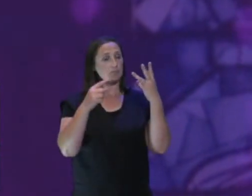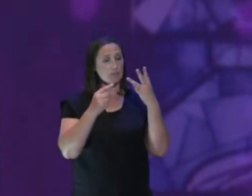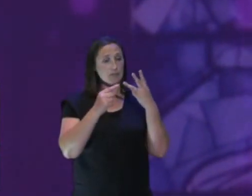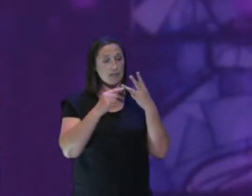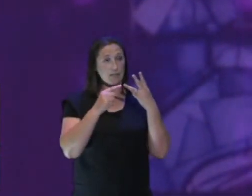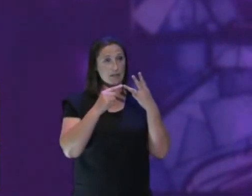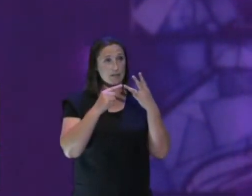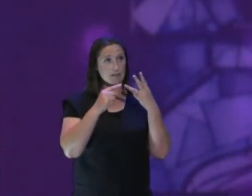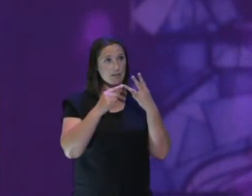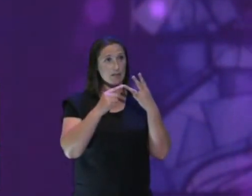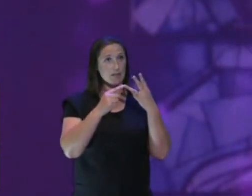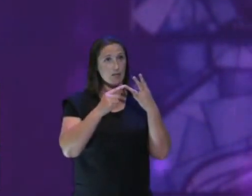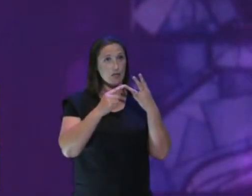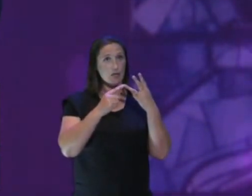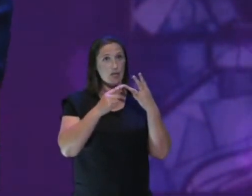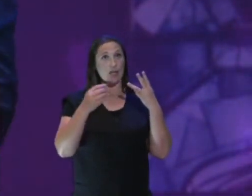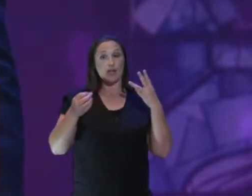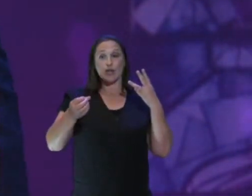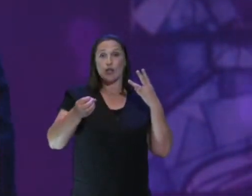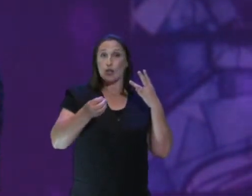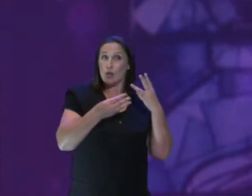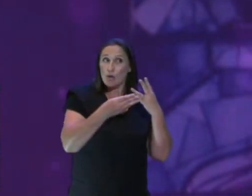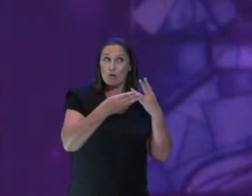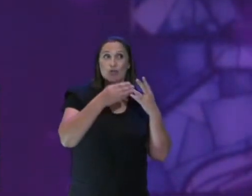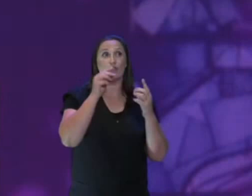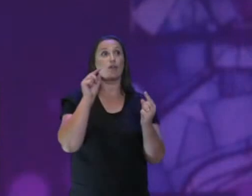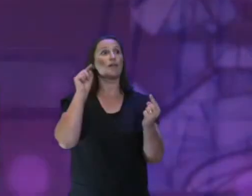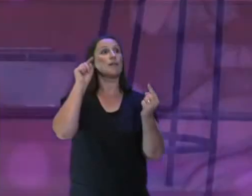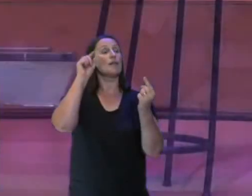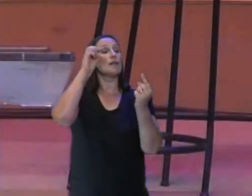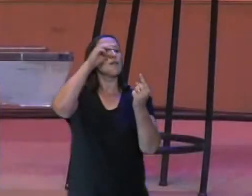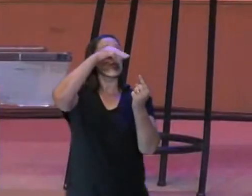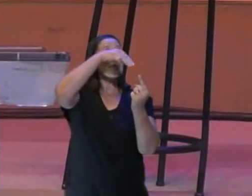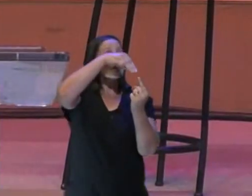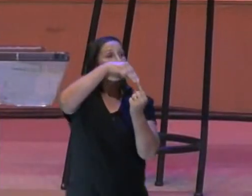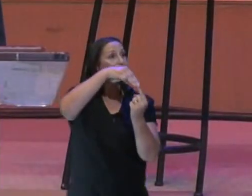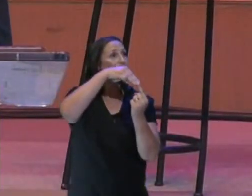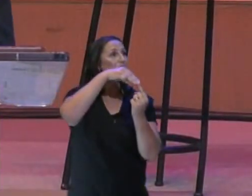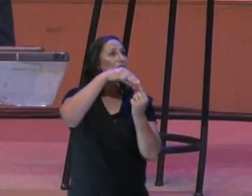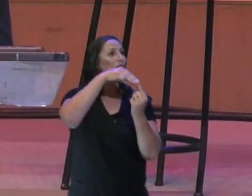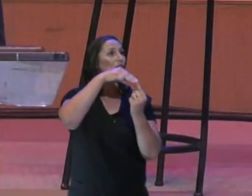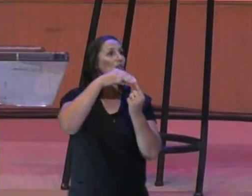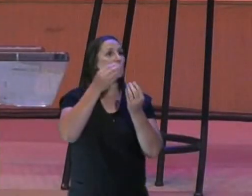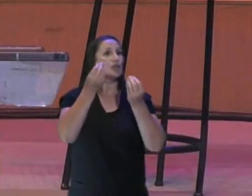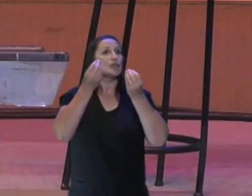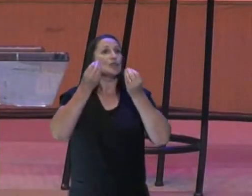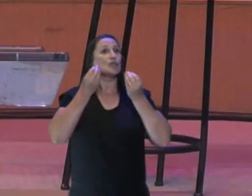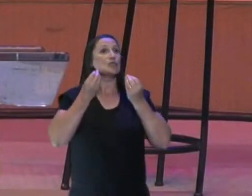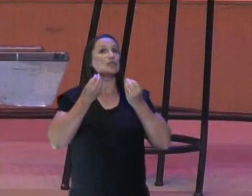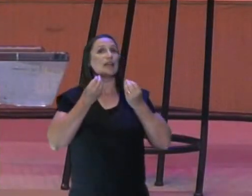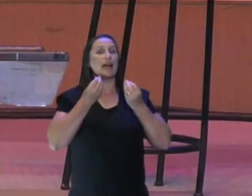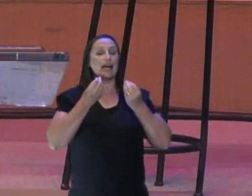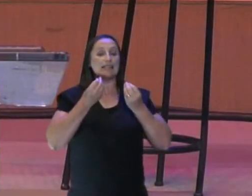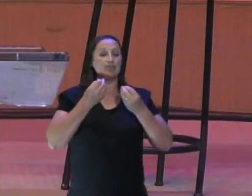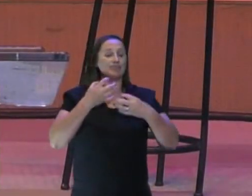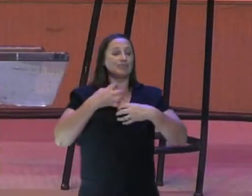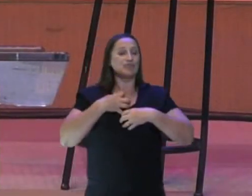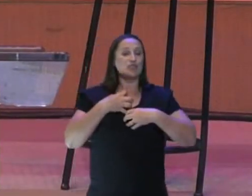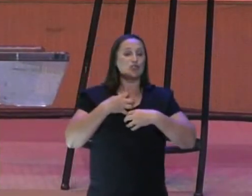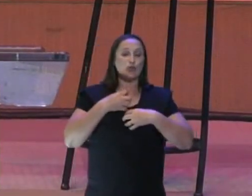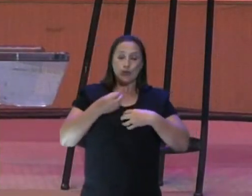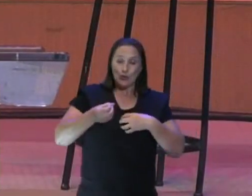porque a nova missão nos dá um novo sentido de valor, que o ninho